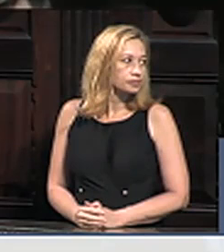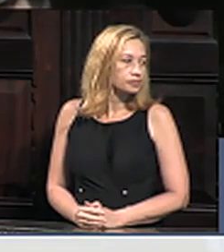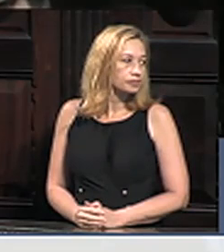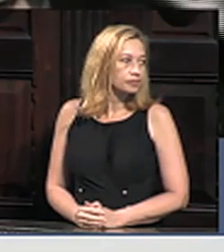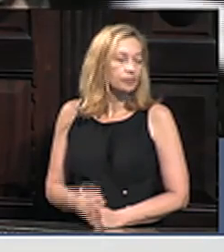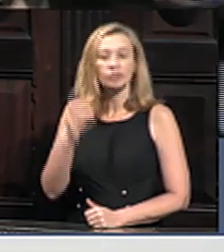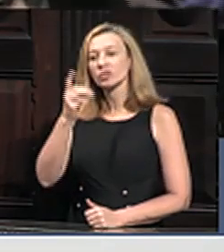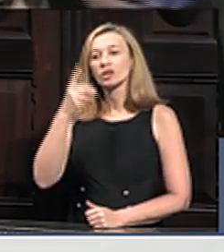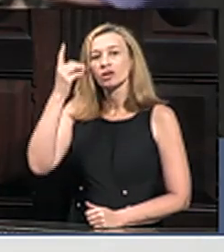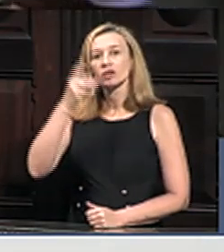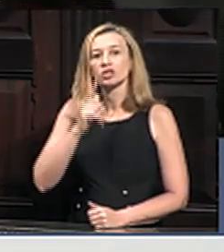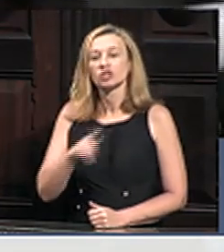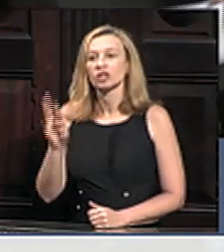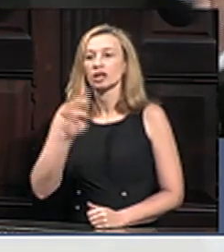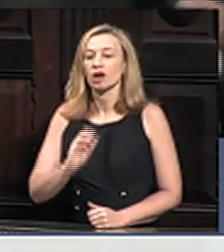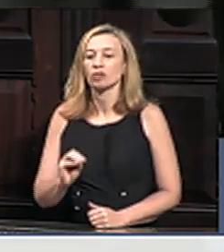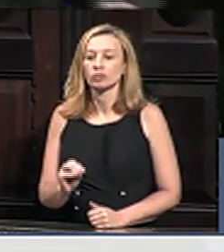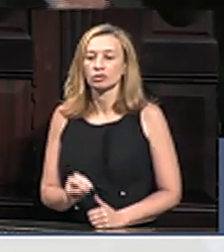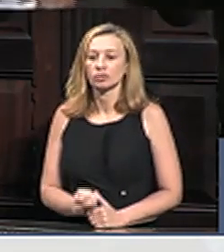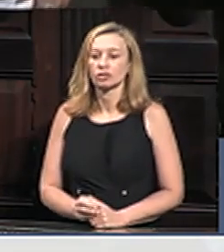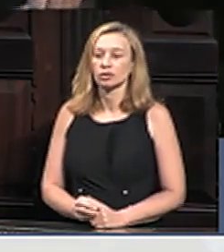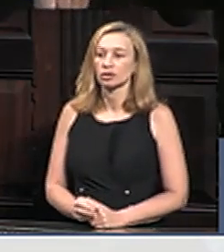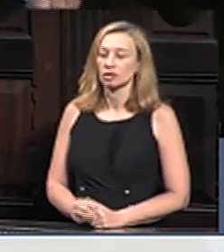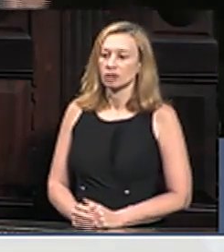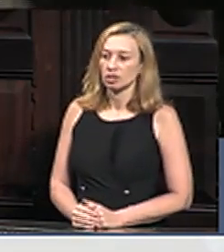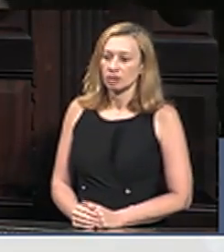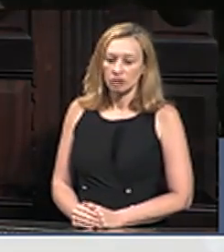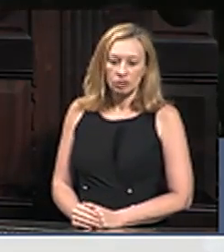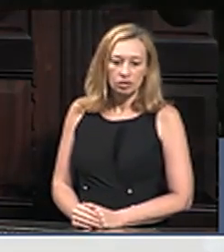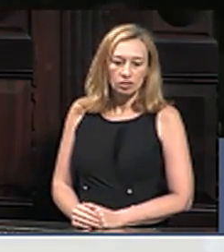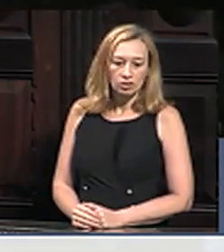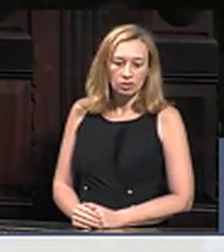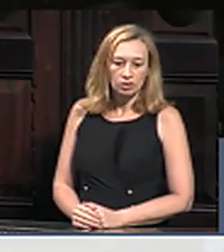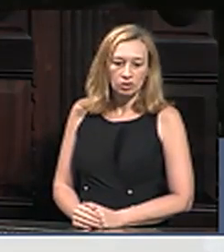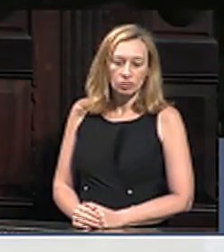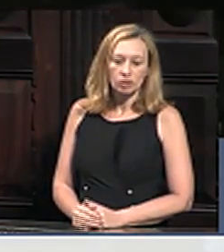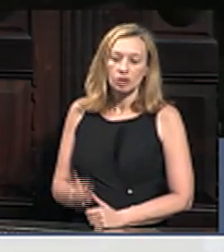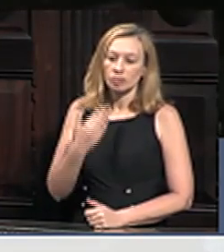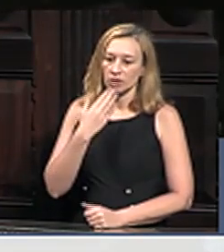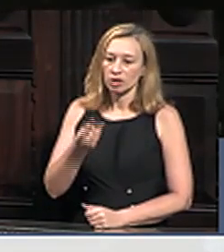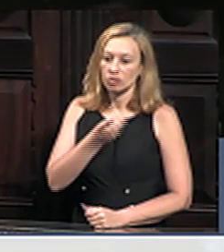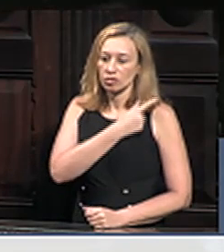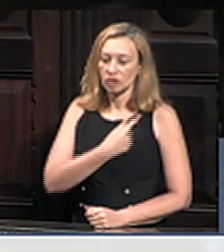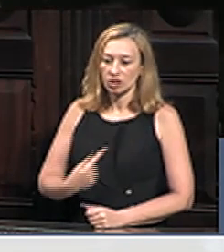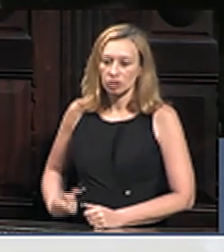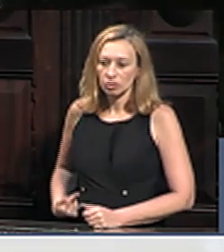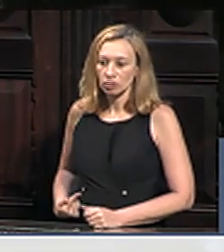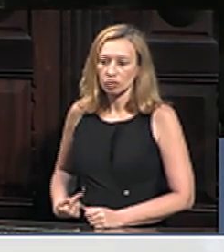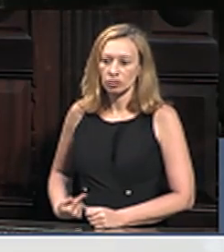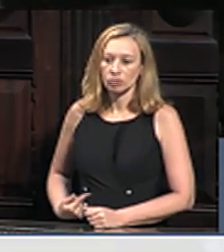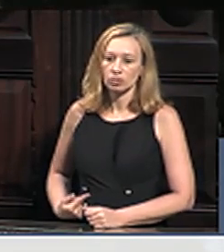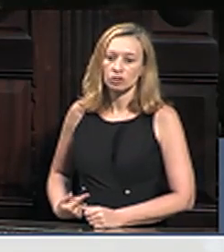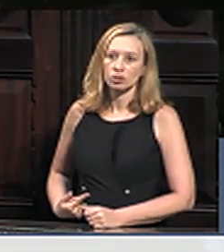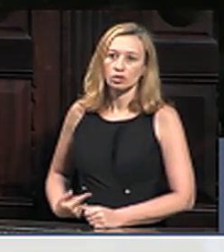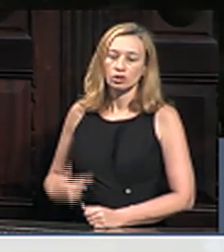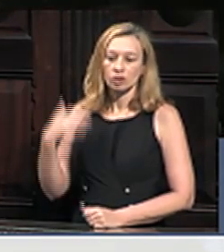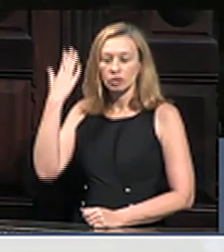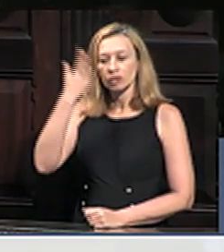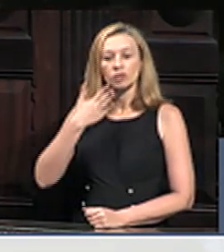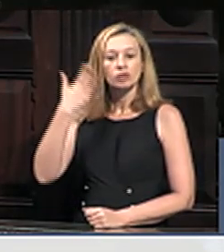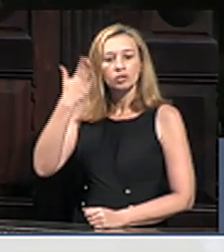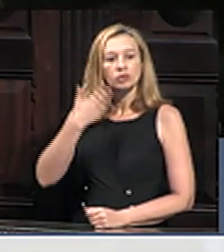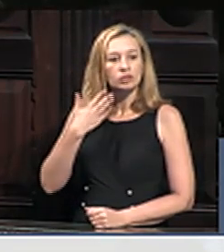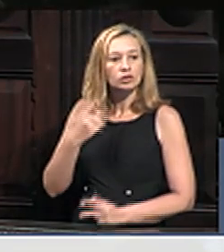de autoria do deputado Geraldo Mulim, solicita ao excelentíssimo senhor governador do Estado do Rio de Janeiro o envio de mensagem dispondo